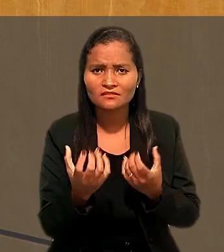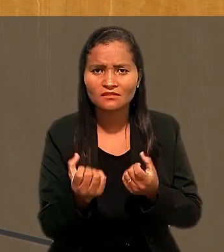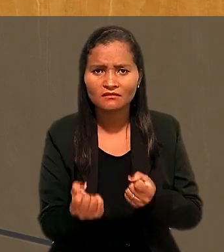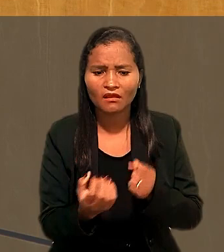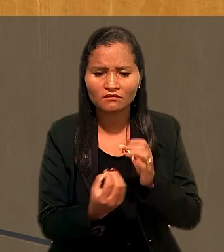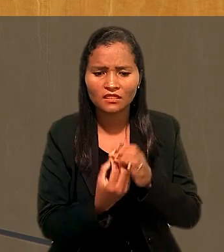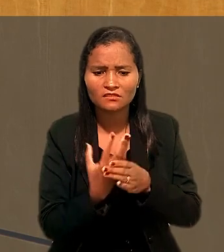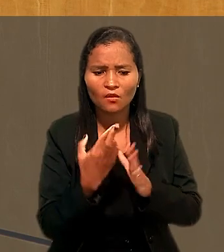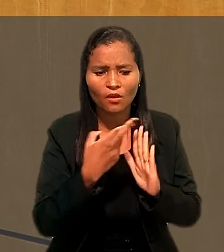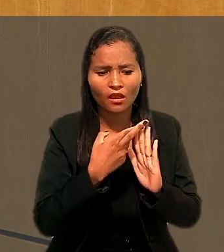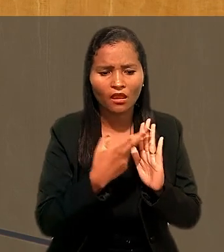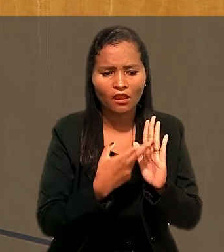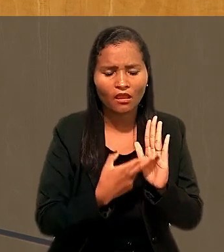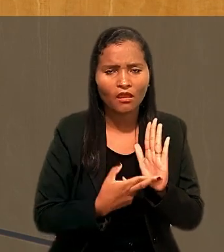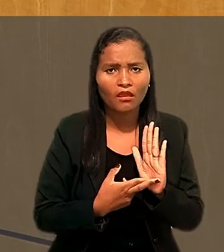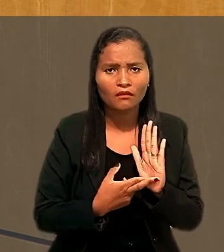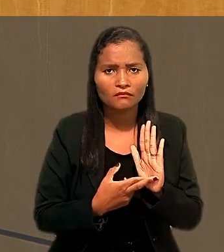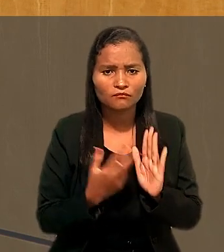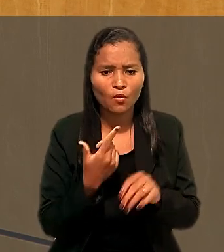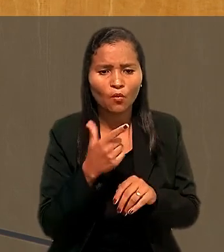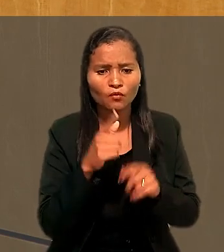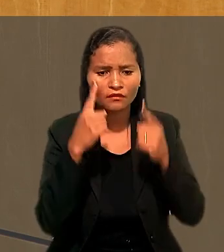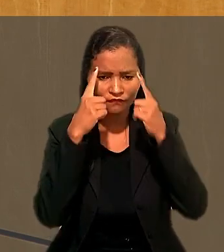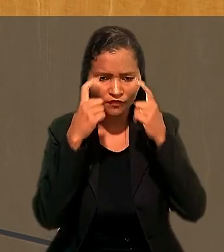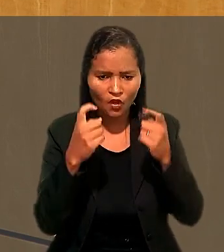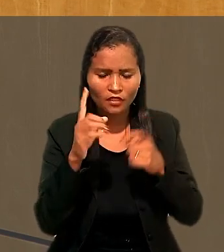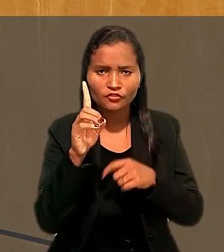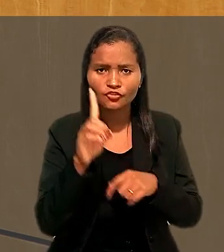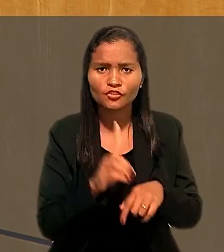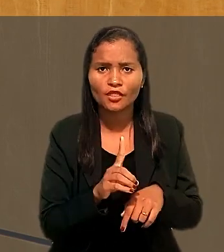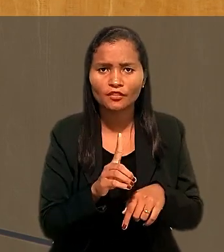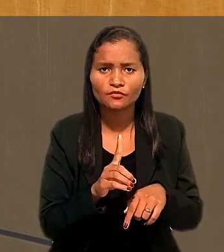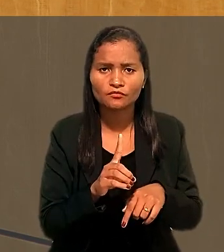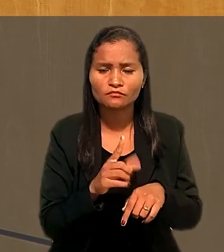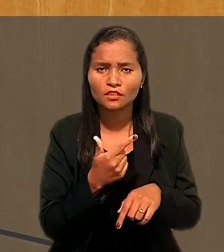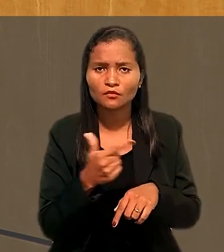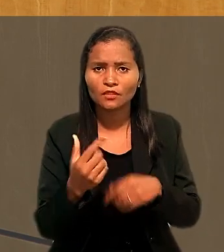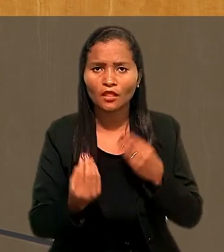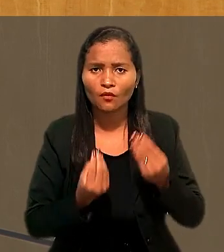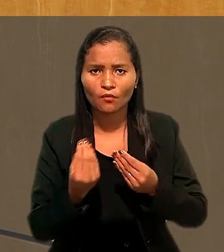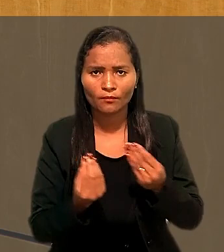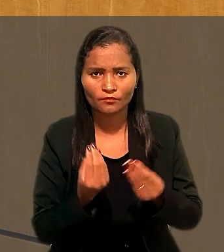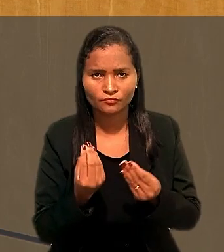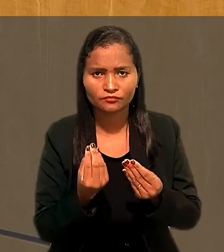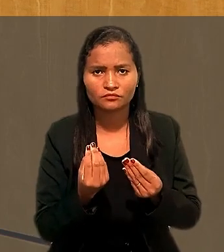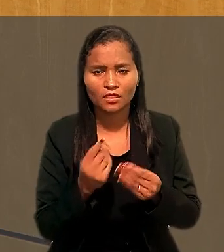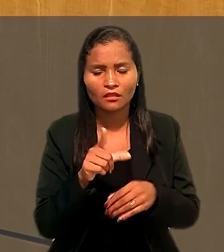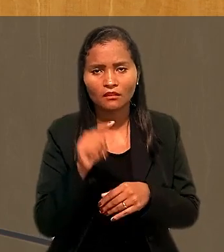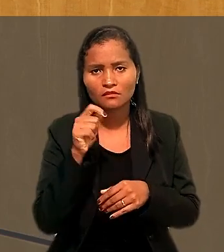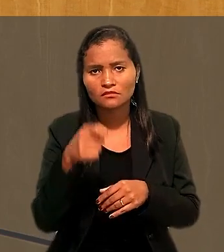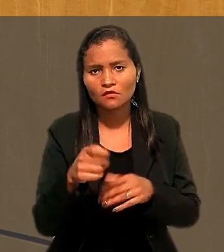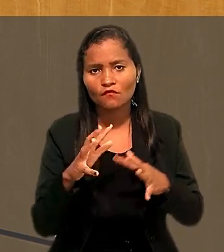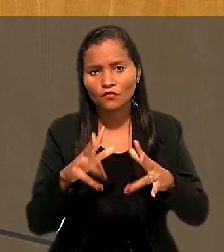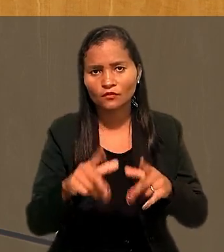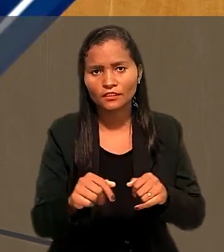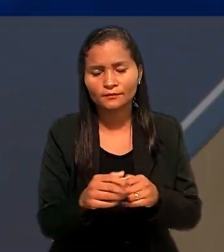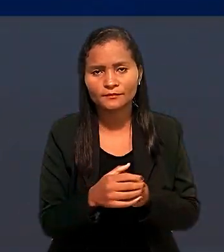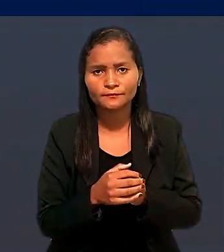a instituição de norma convencional que viole direitos irrenunciáveis. A decisão foi unânime.